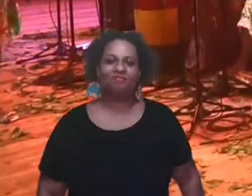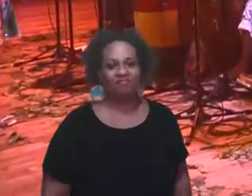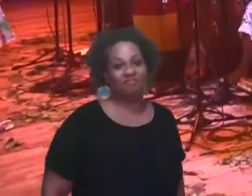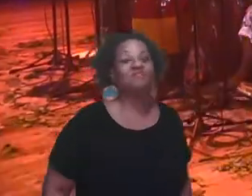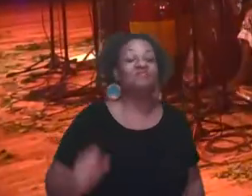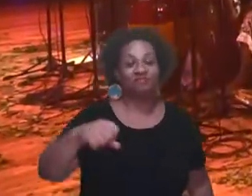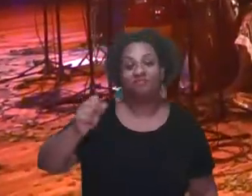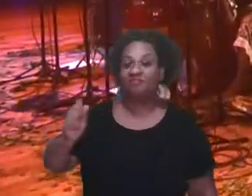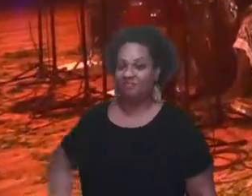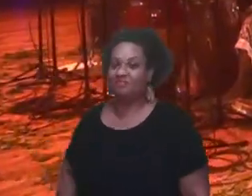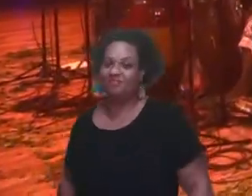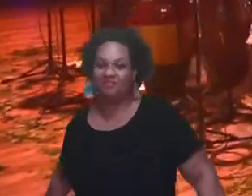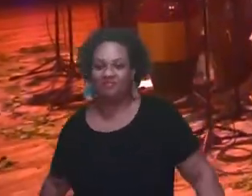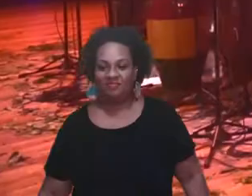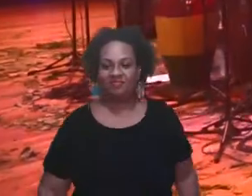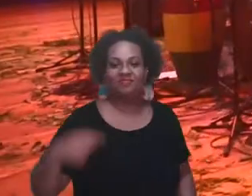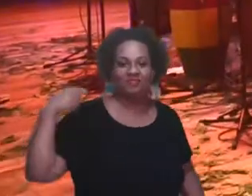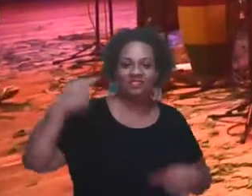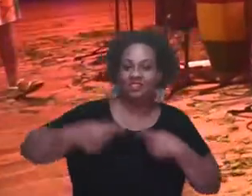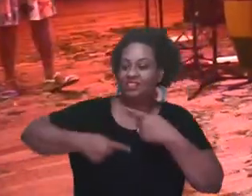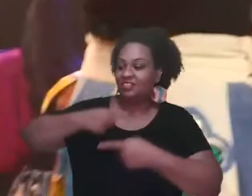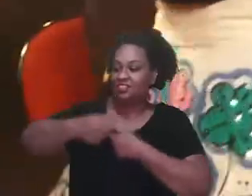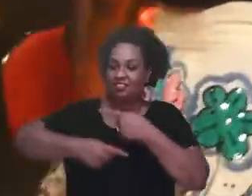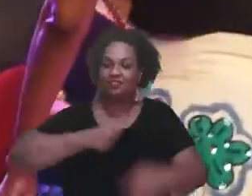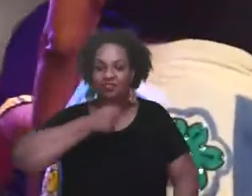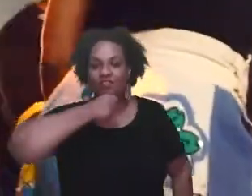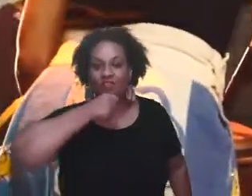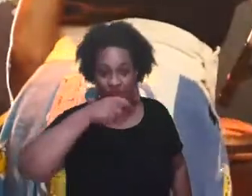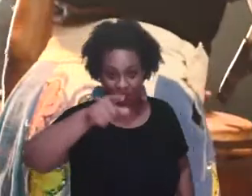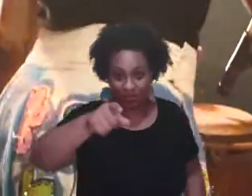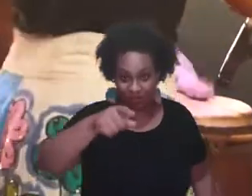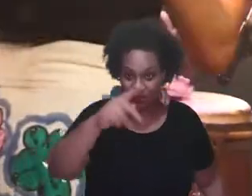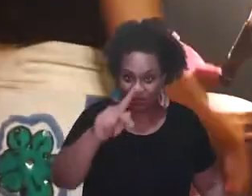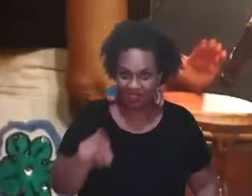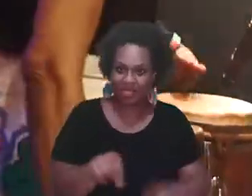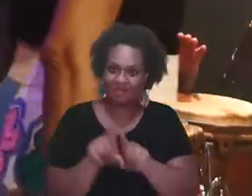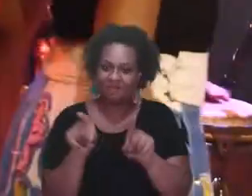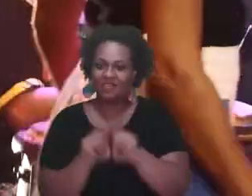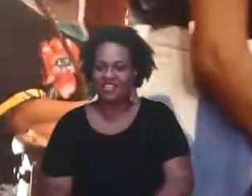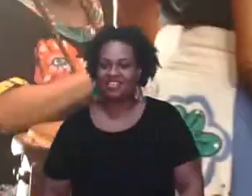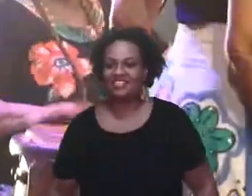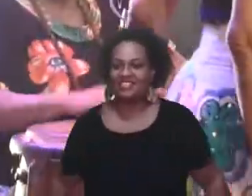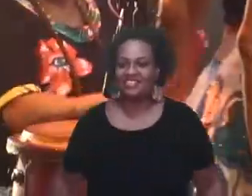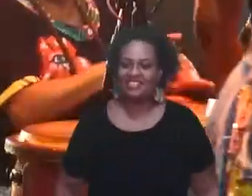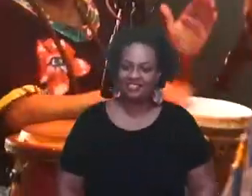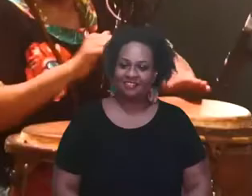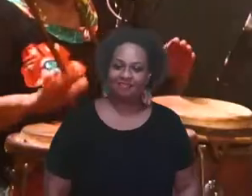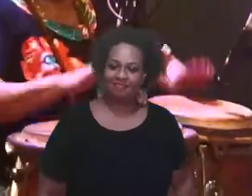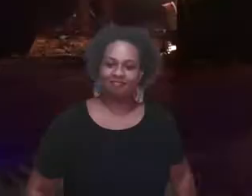É isso aí minha filha herança de vovô né tua vez E aí